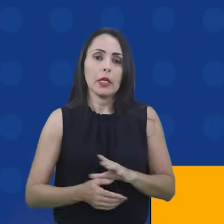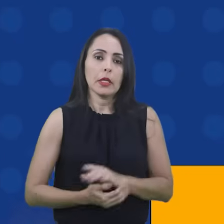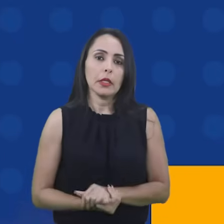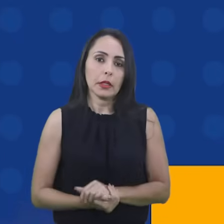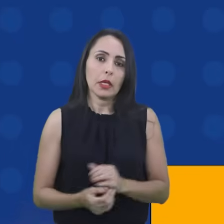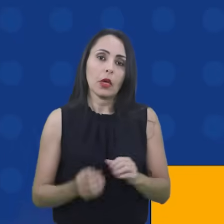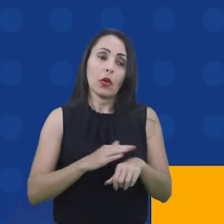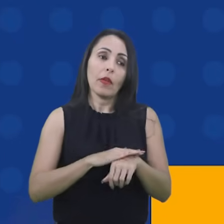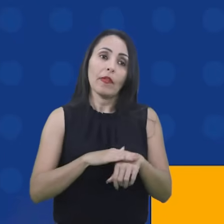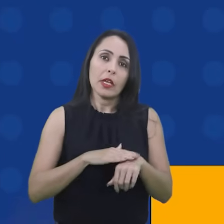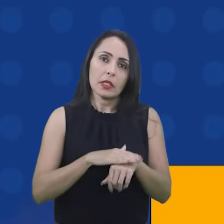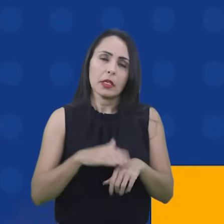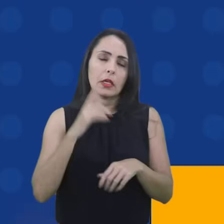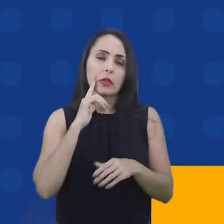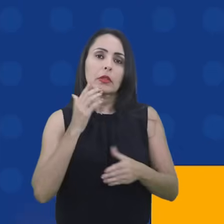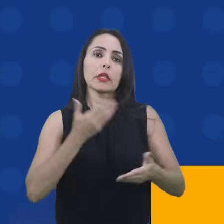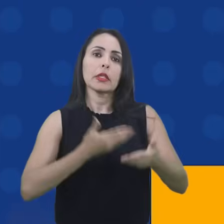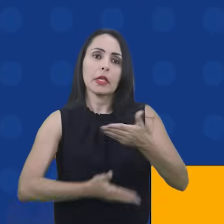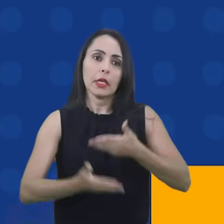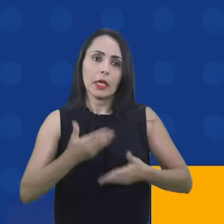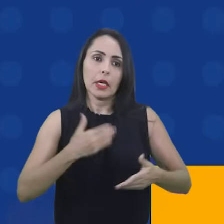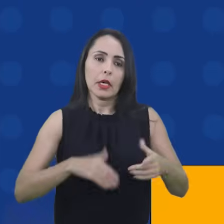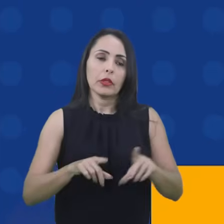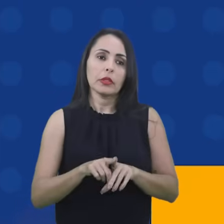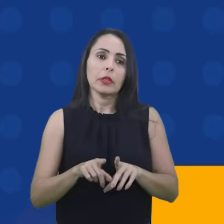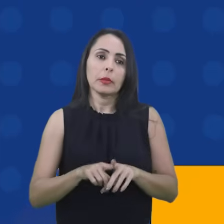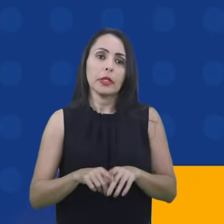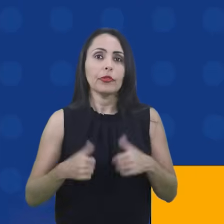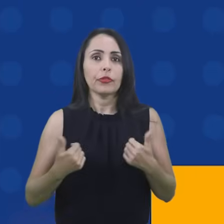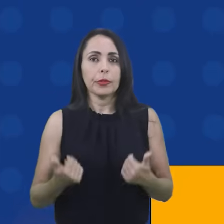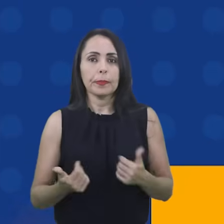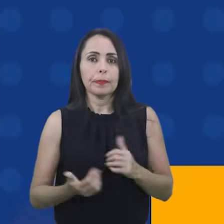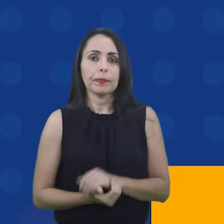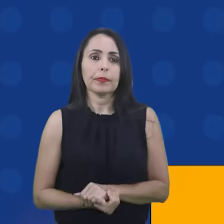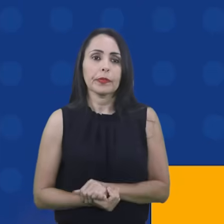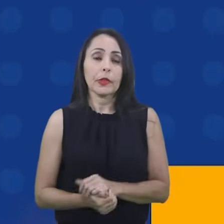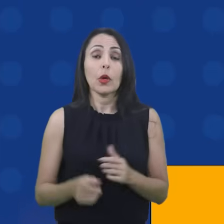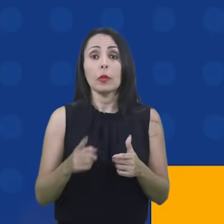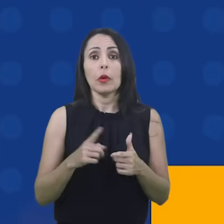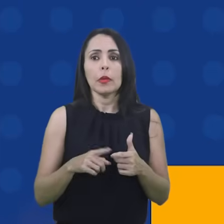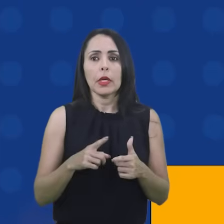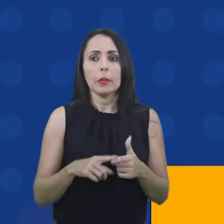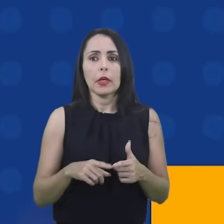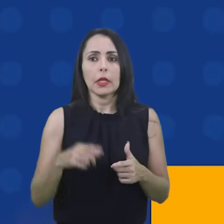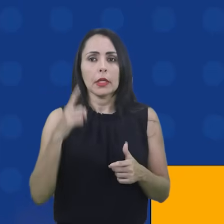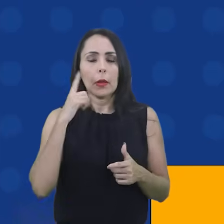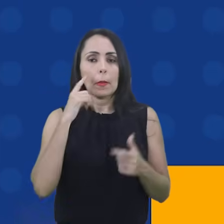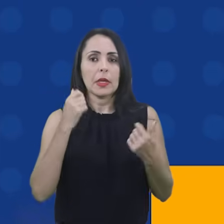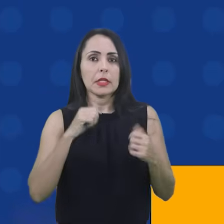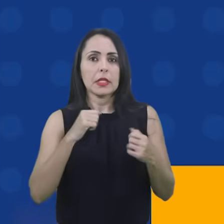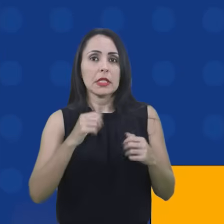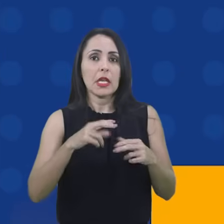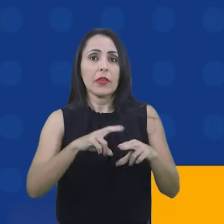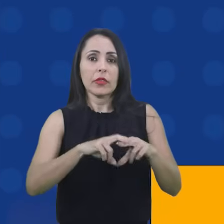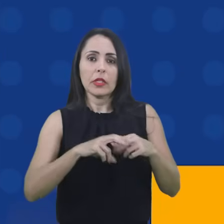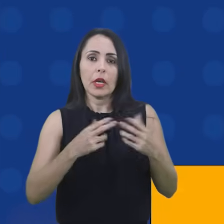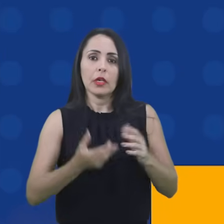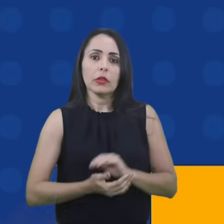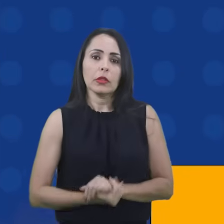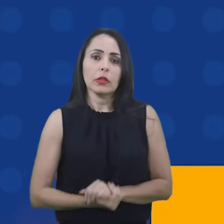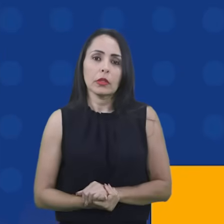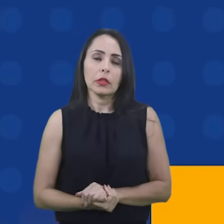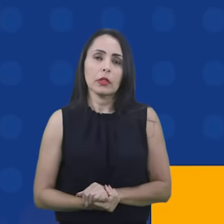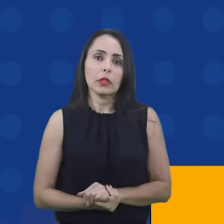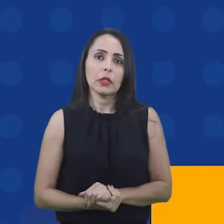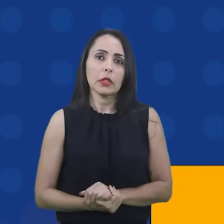está conversando, né, que interage muito perto desse paciente, enfim, um problema que de fato, né, precisa ser evitado e